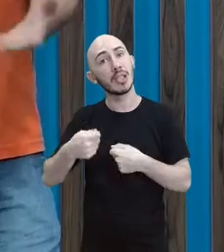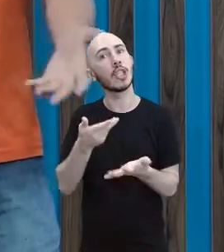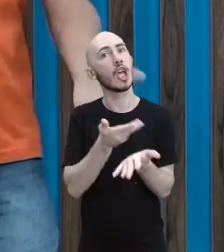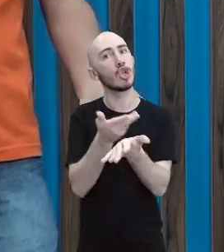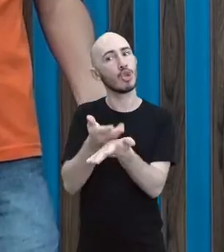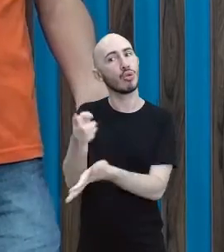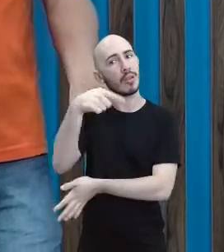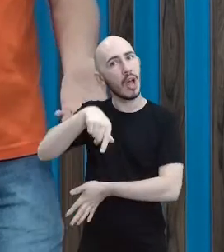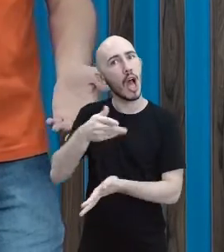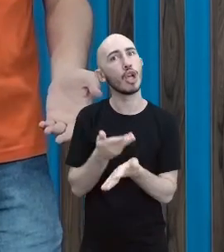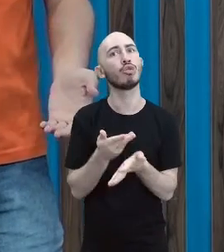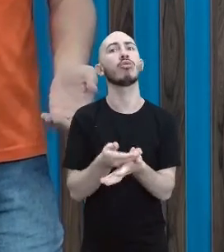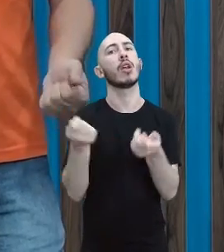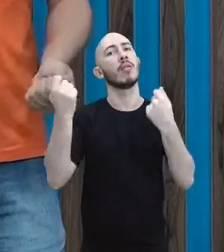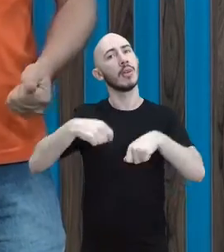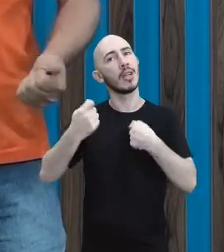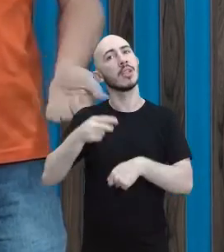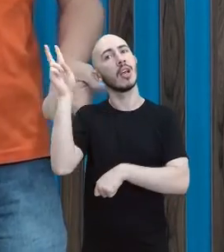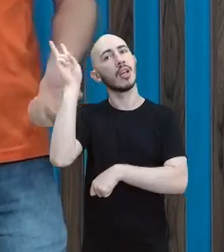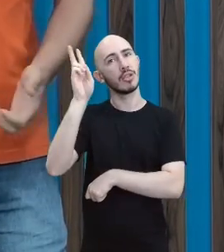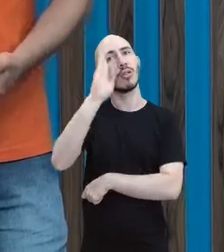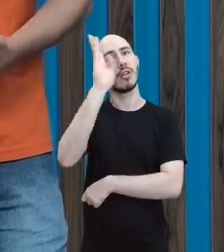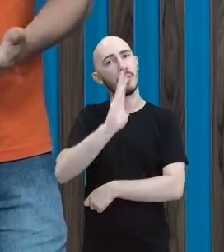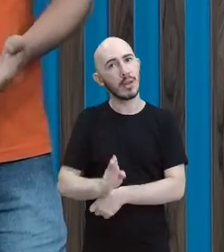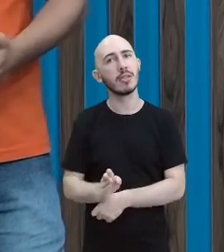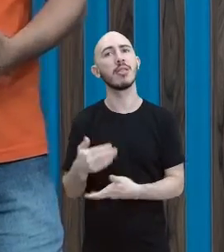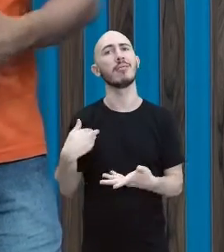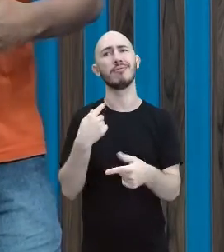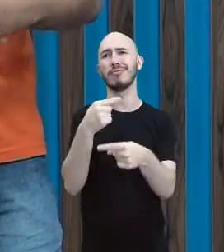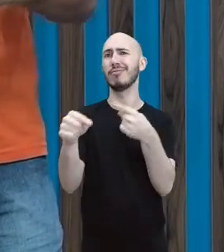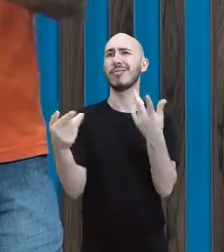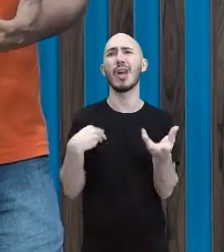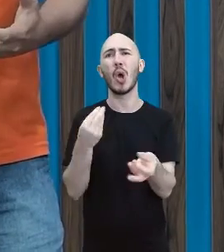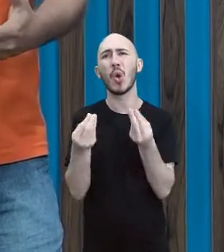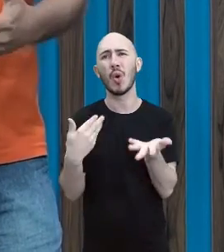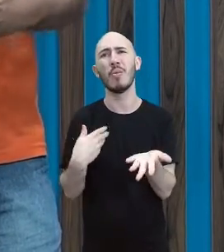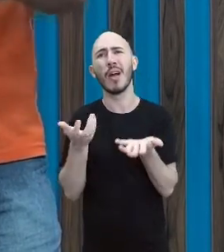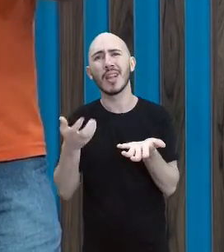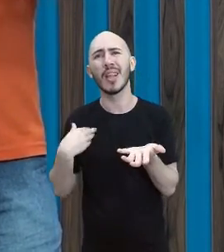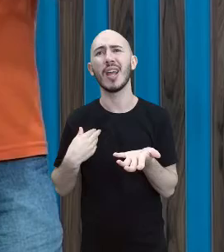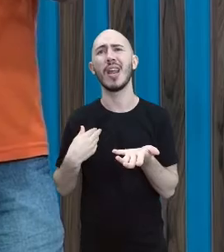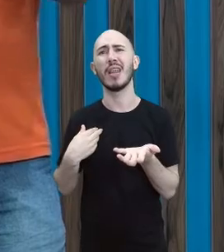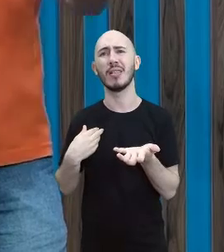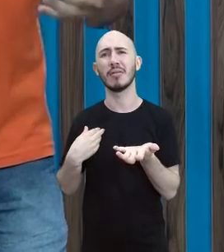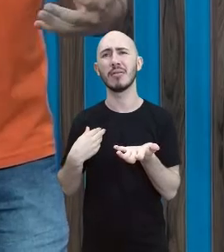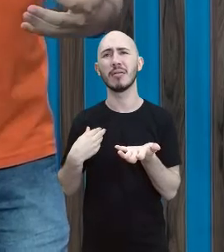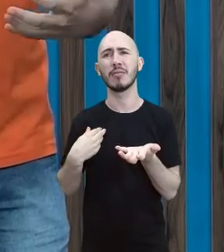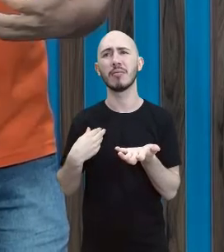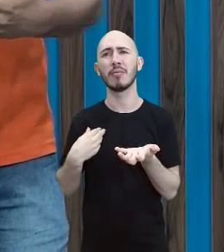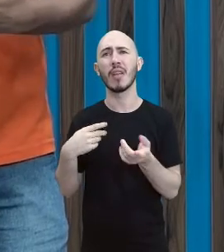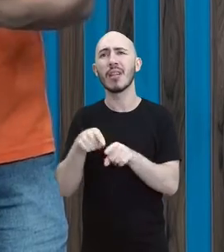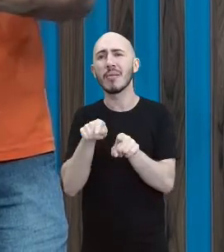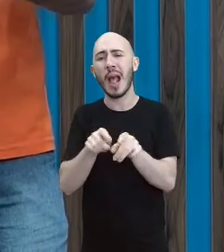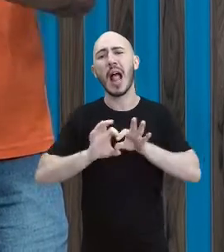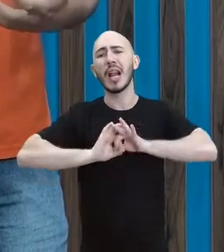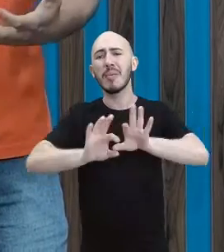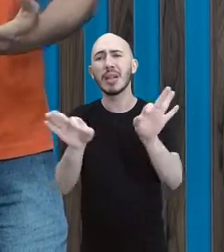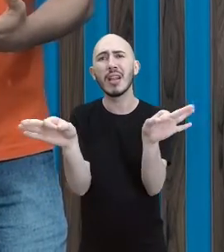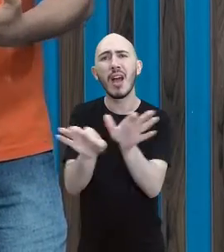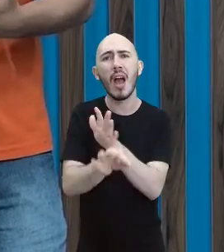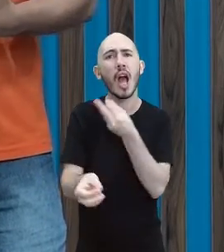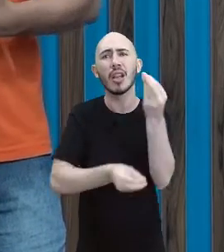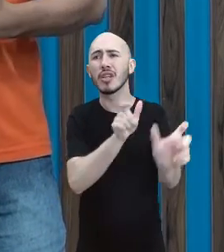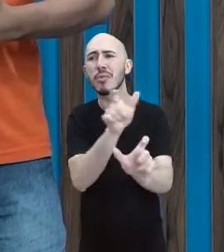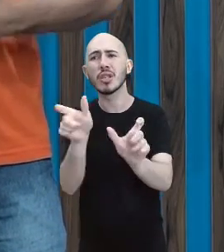o que é a história do país, né? Porque, sinceramente, não faz sentido você querer mais repressão, o fim da liberdade das